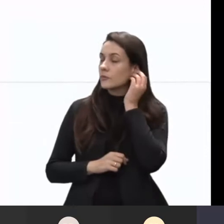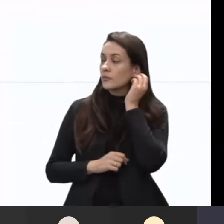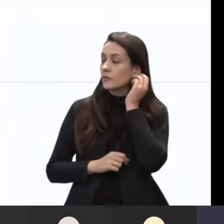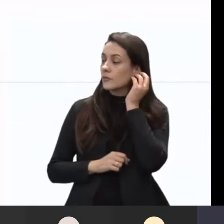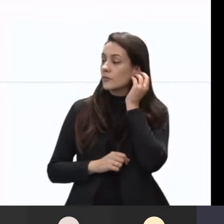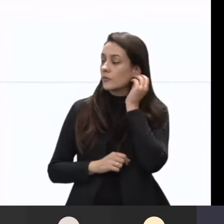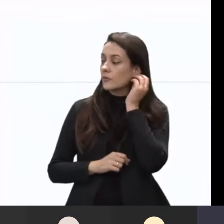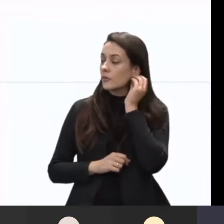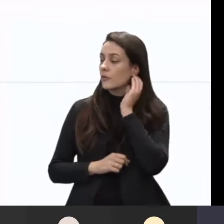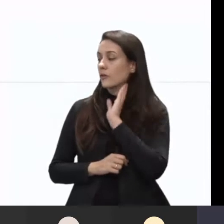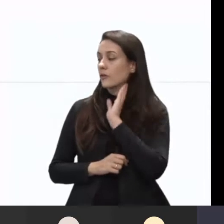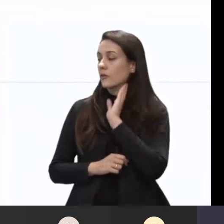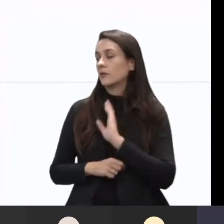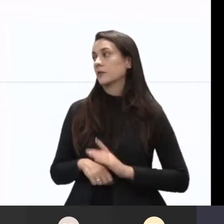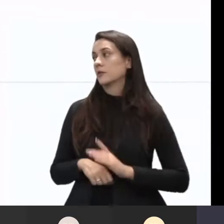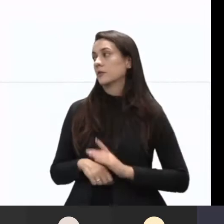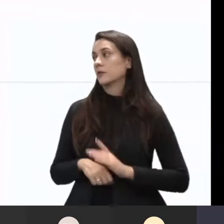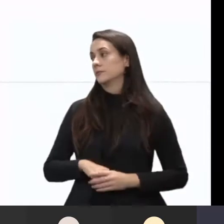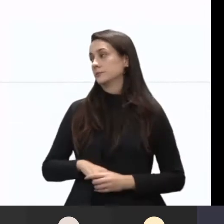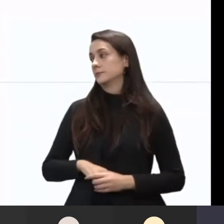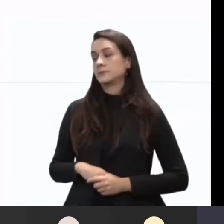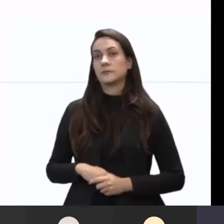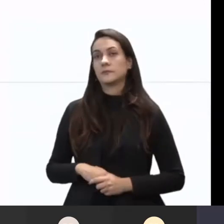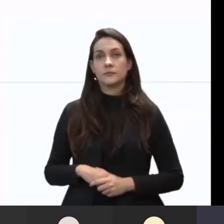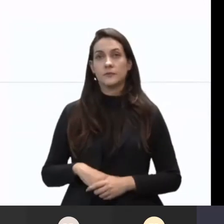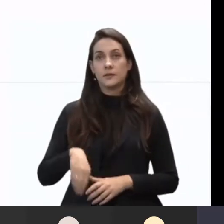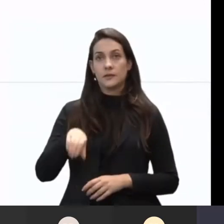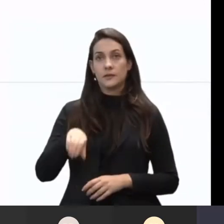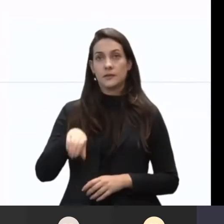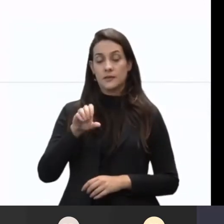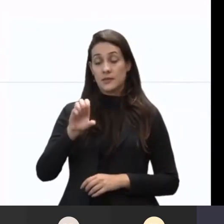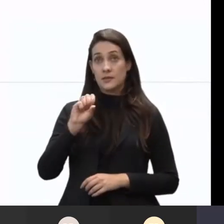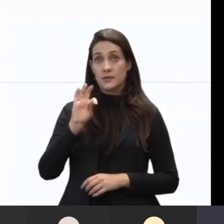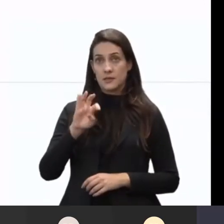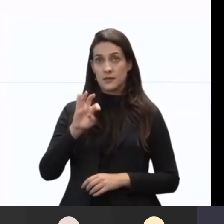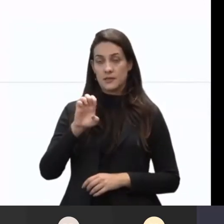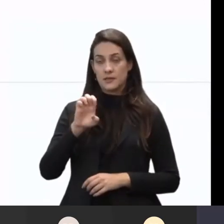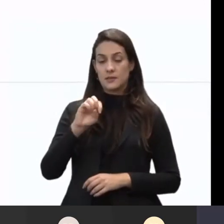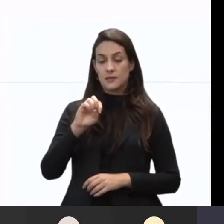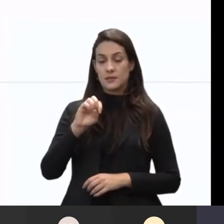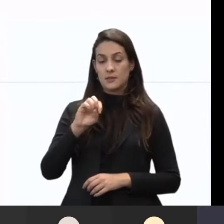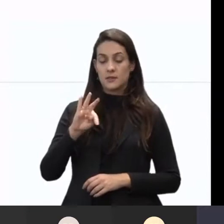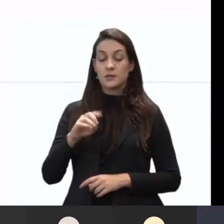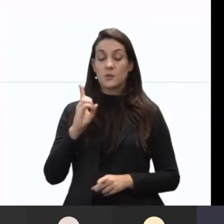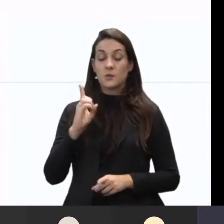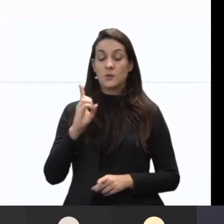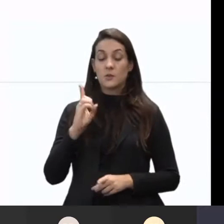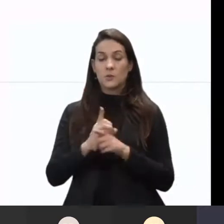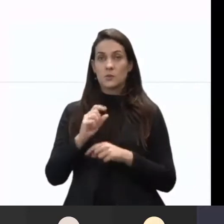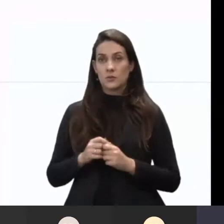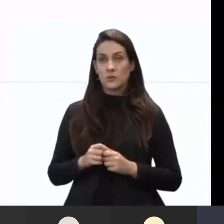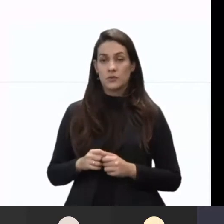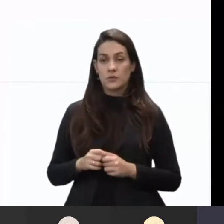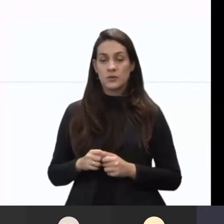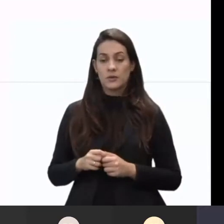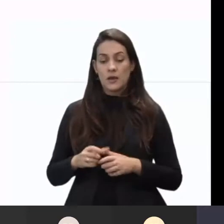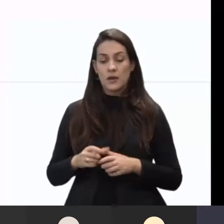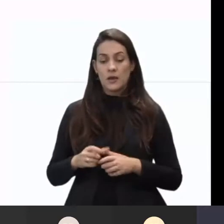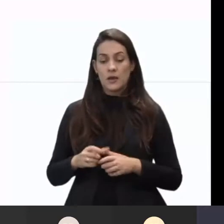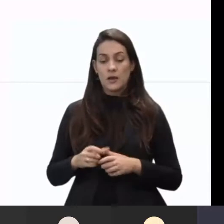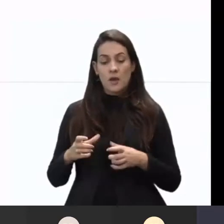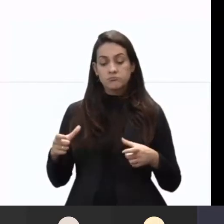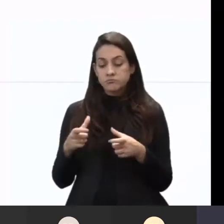e o E-teste, ele vai determinar o MIC. O que é o MIC? O MIC é a concentração inibitória mínima,